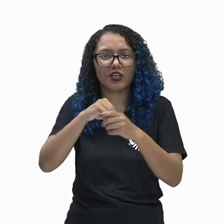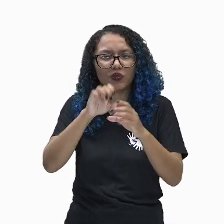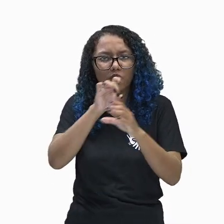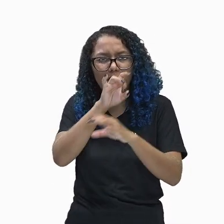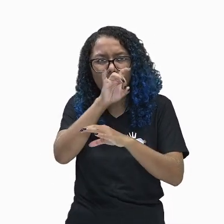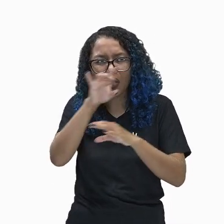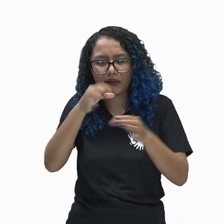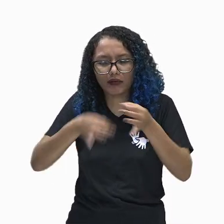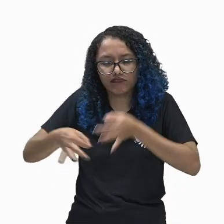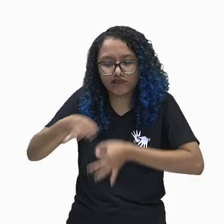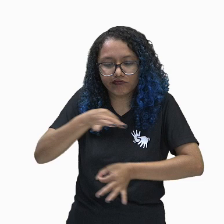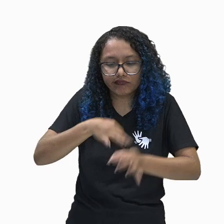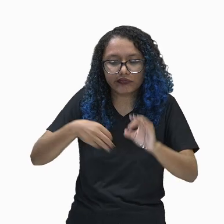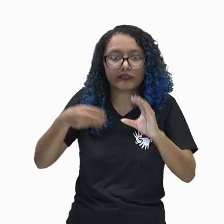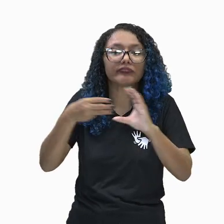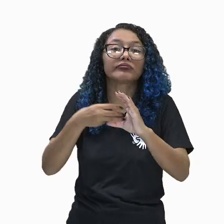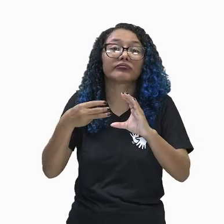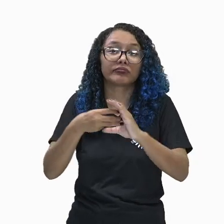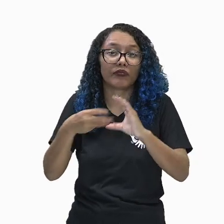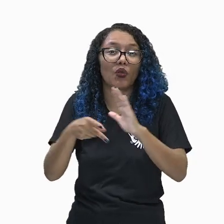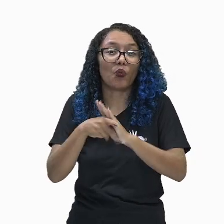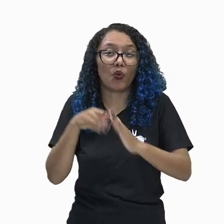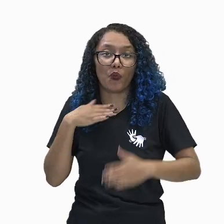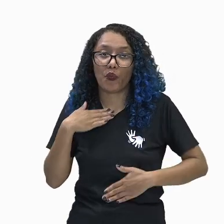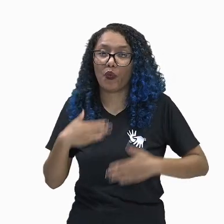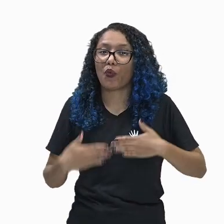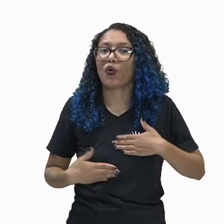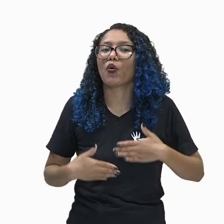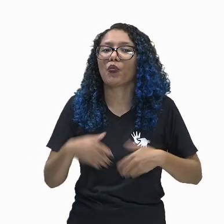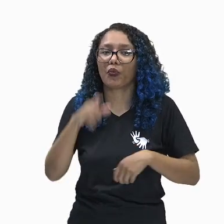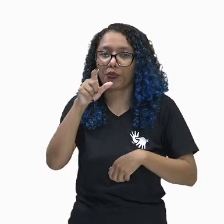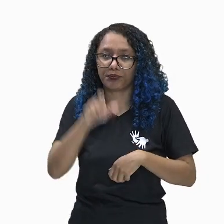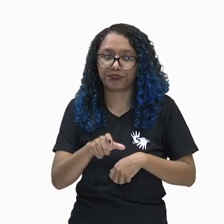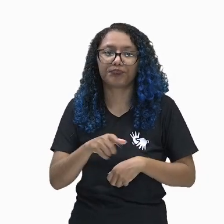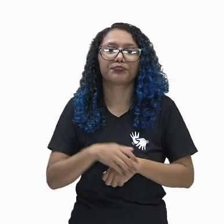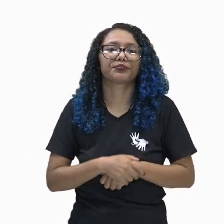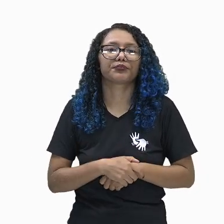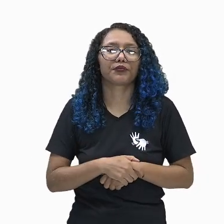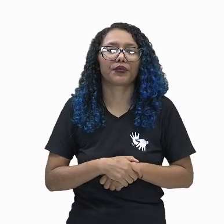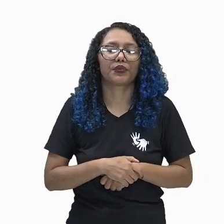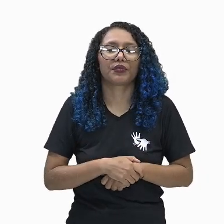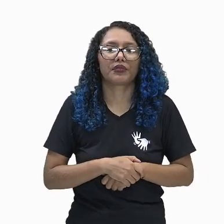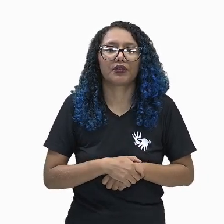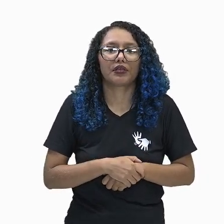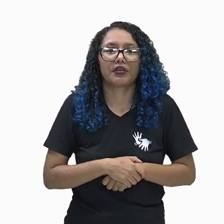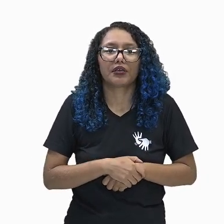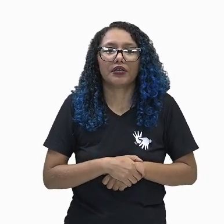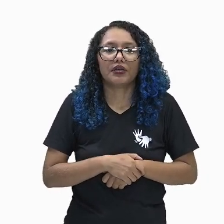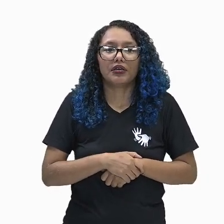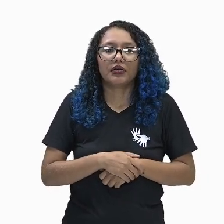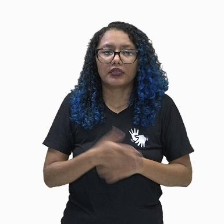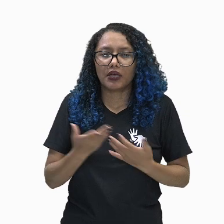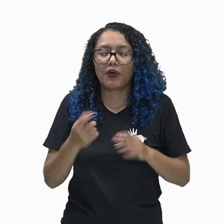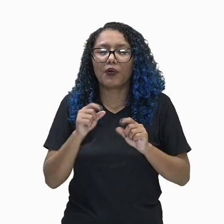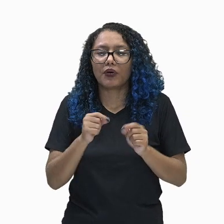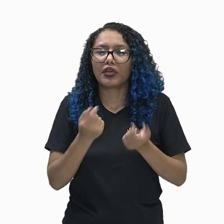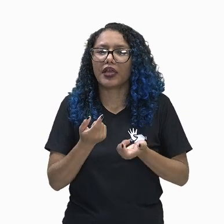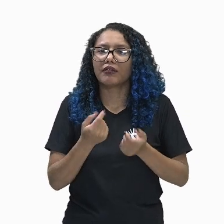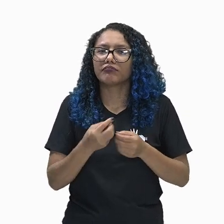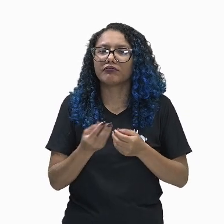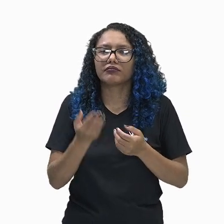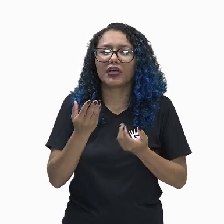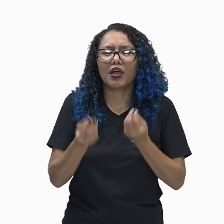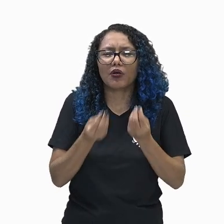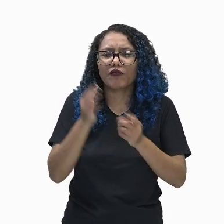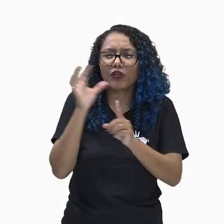corpo do indivíduo. Então, o gene determina as características hereditárias como a cor da pele,